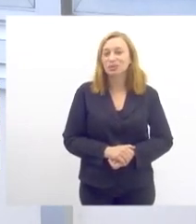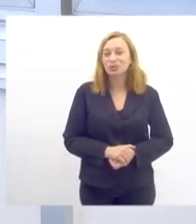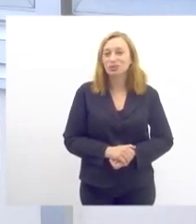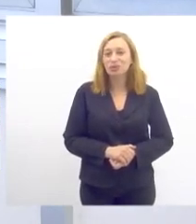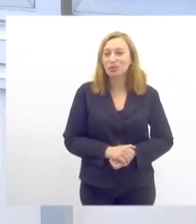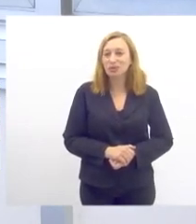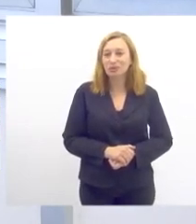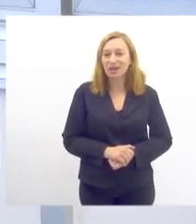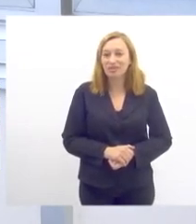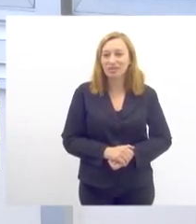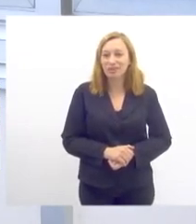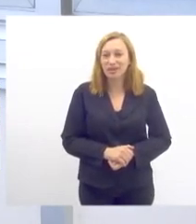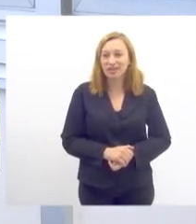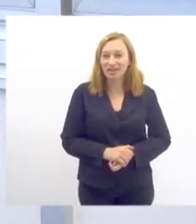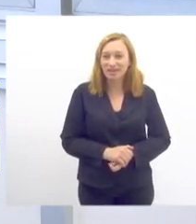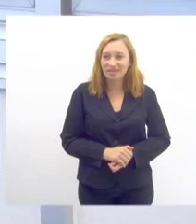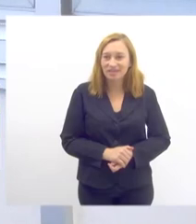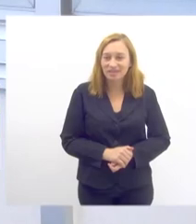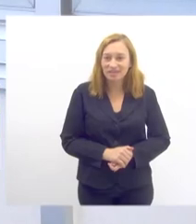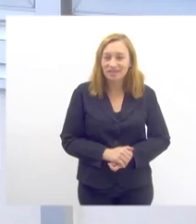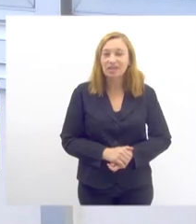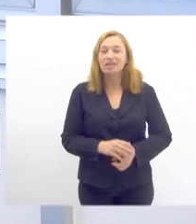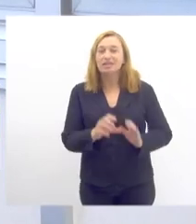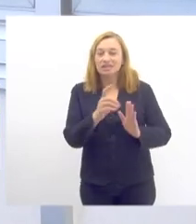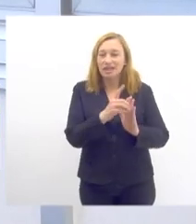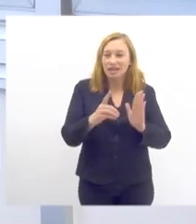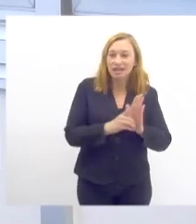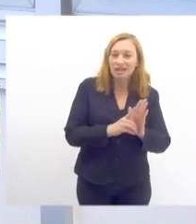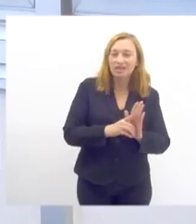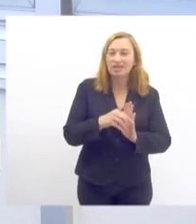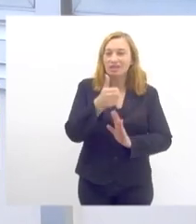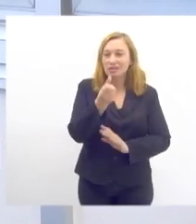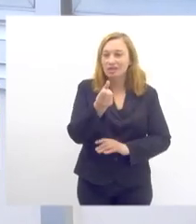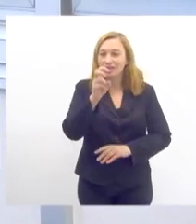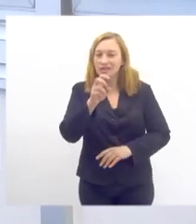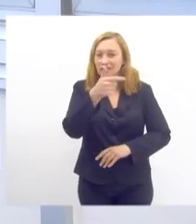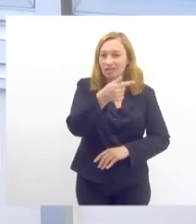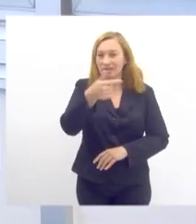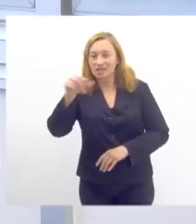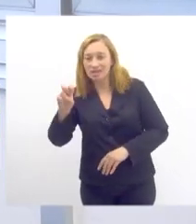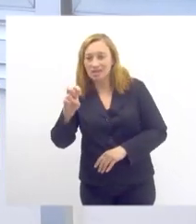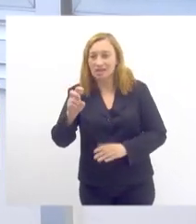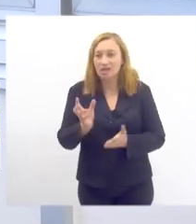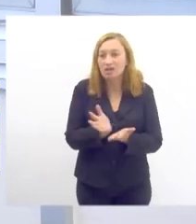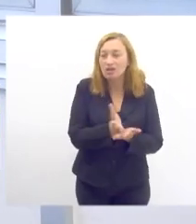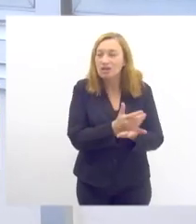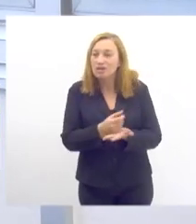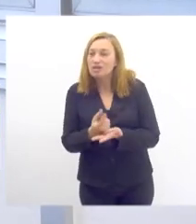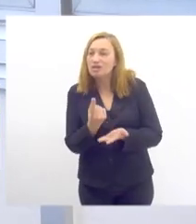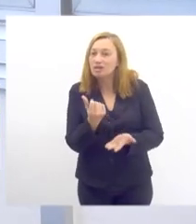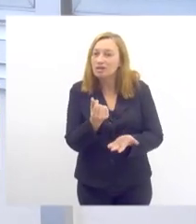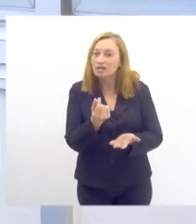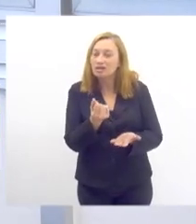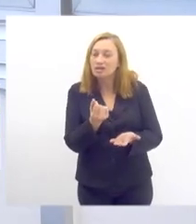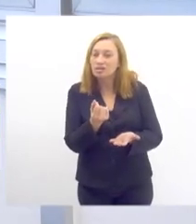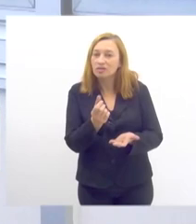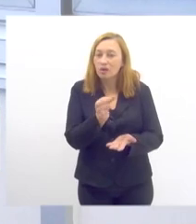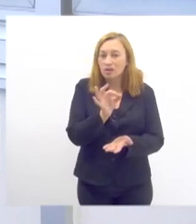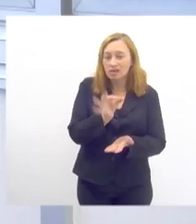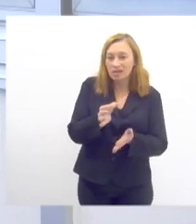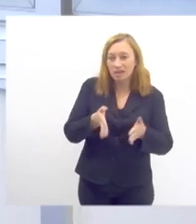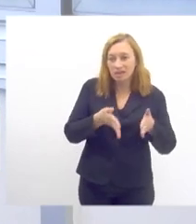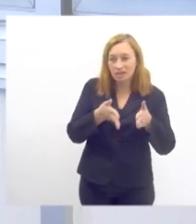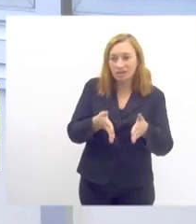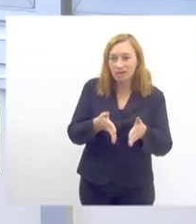Valdec, conforme o Decreto-Lei número 5, de 75, que a taxa será recolhida de acordo com o fato gerador previsto